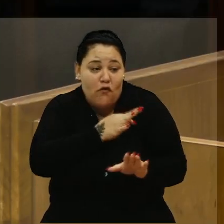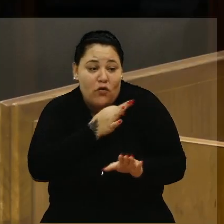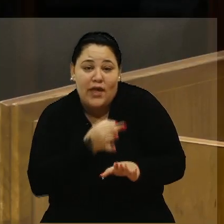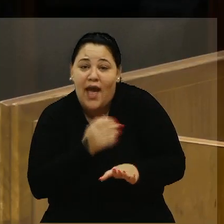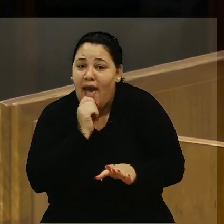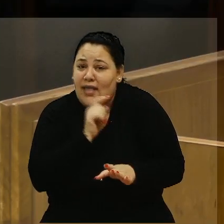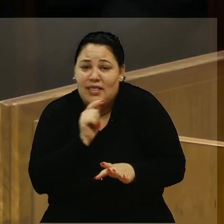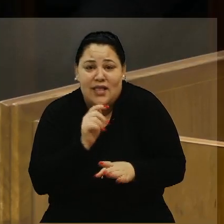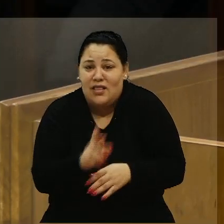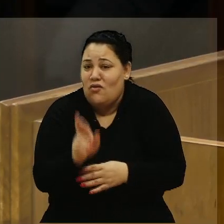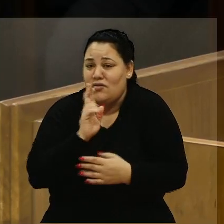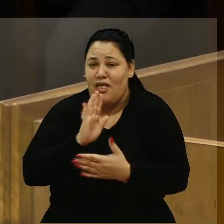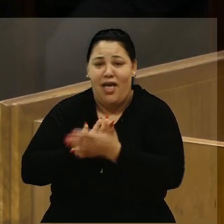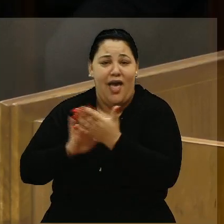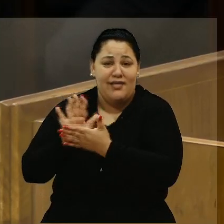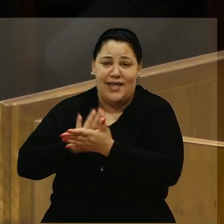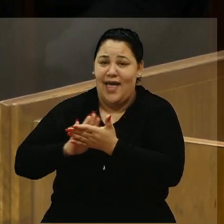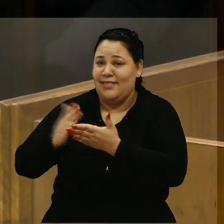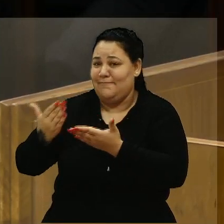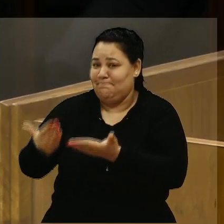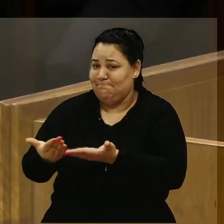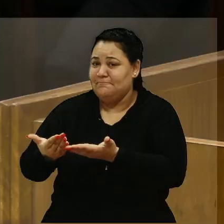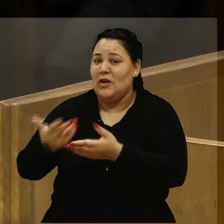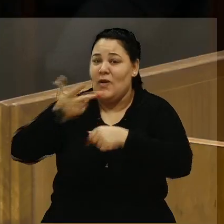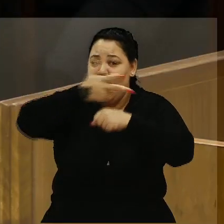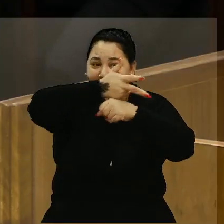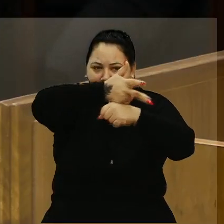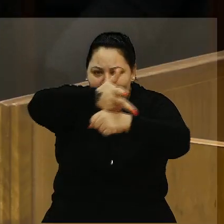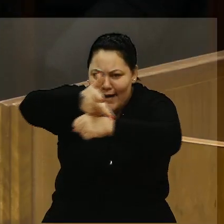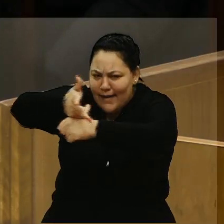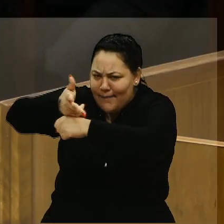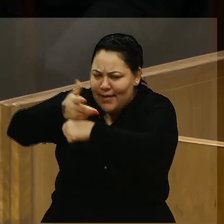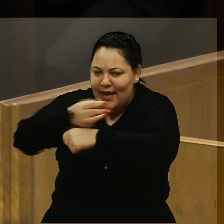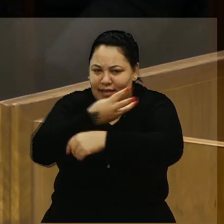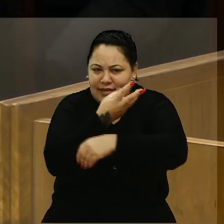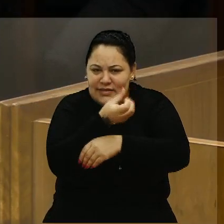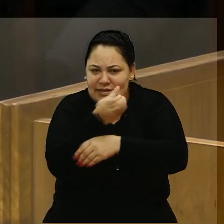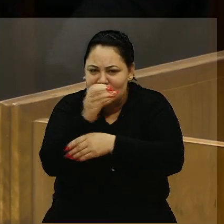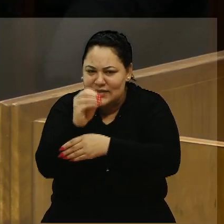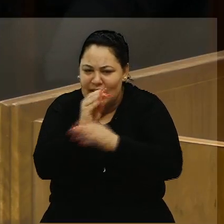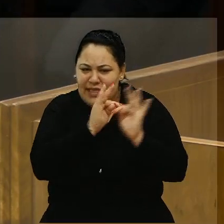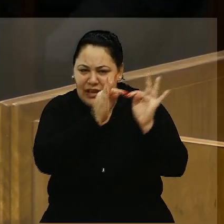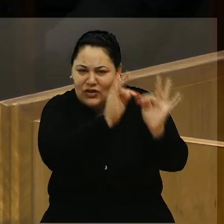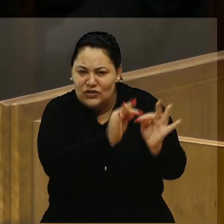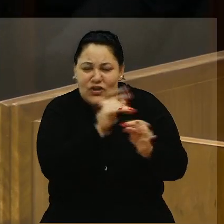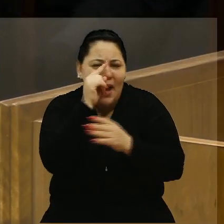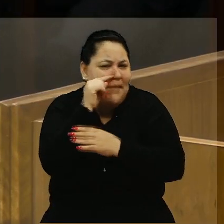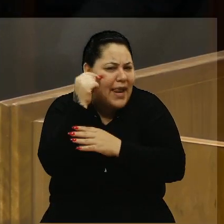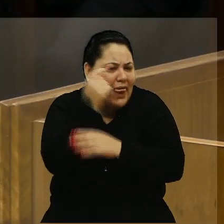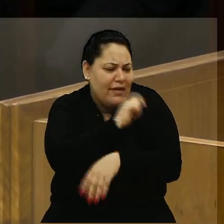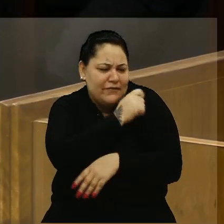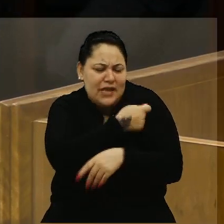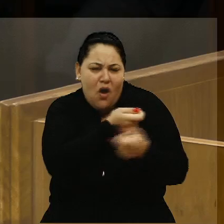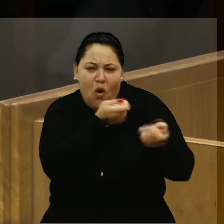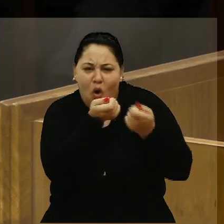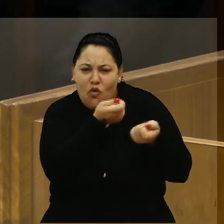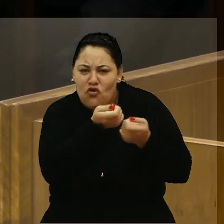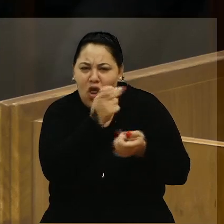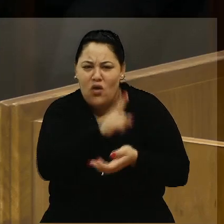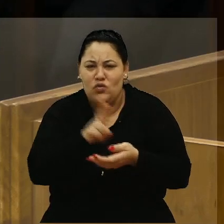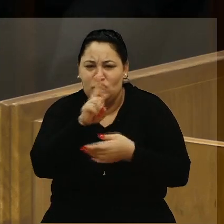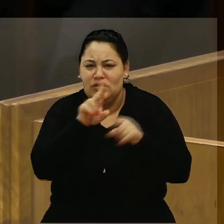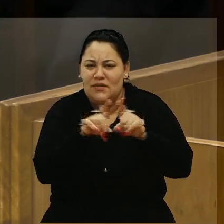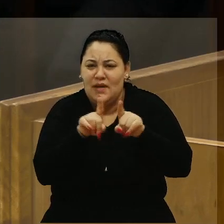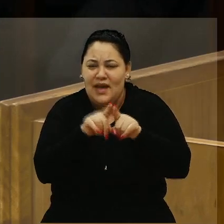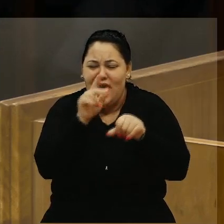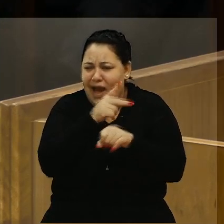uma resposta, né? Então, as câmeras 360, a tecnologia que os amarelinhos, que os fiscais usam, aquelas câmeras